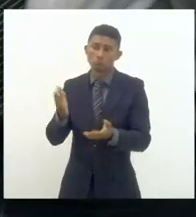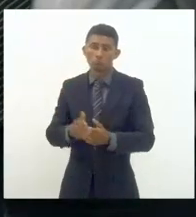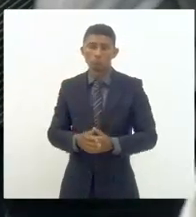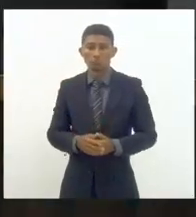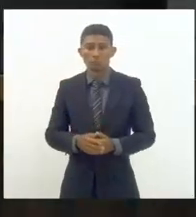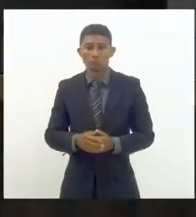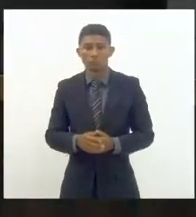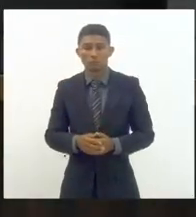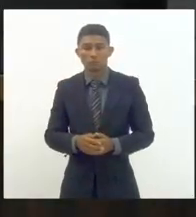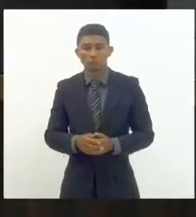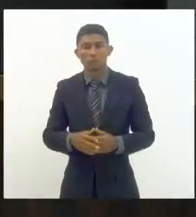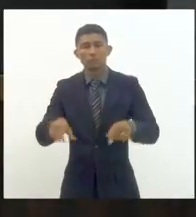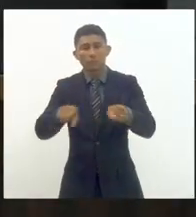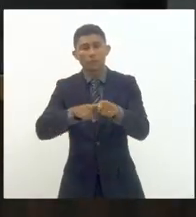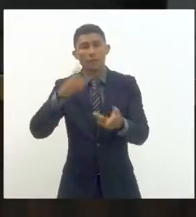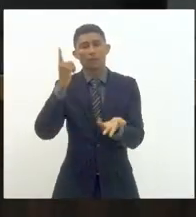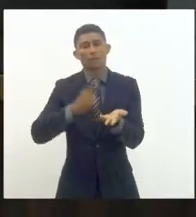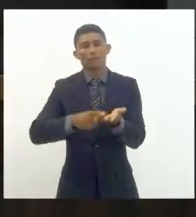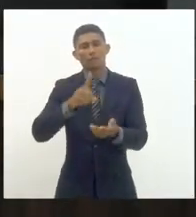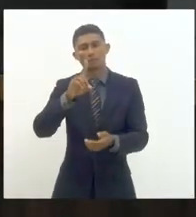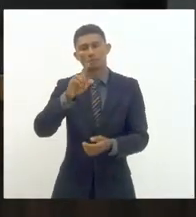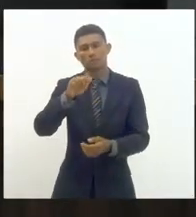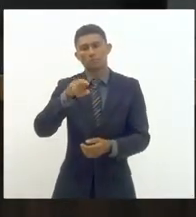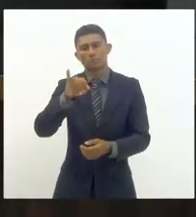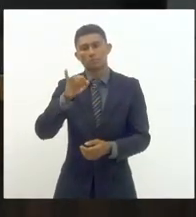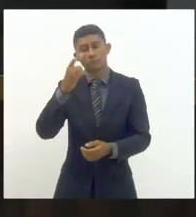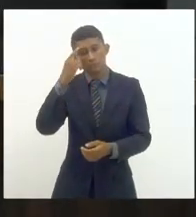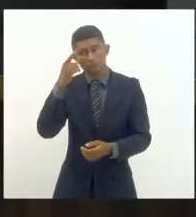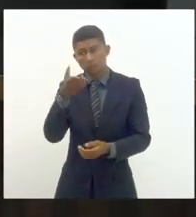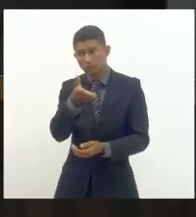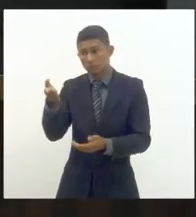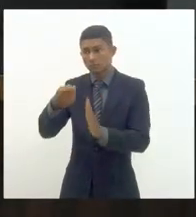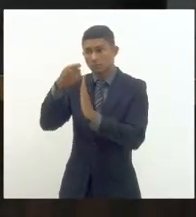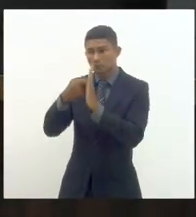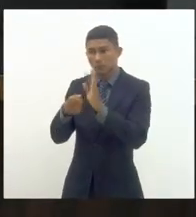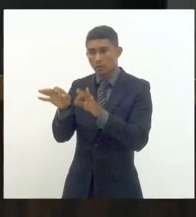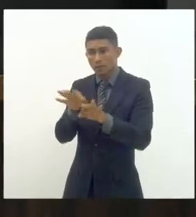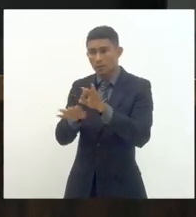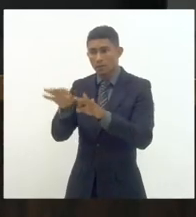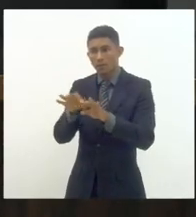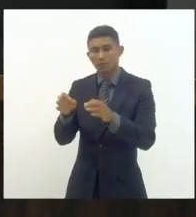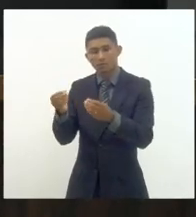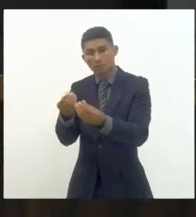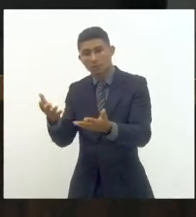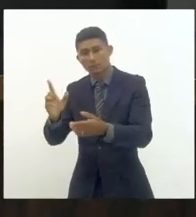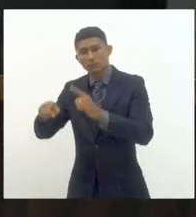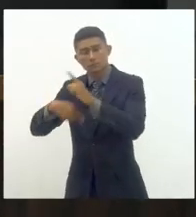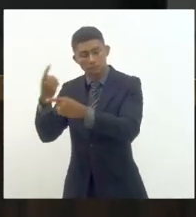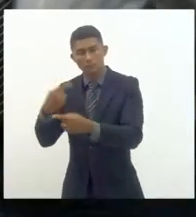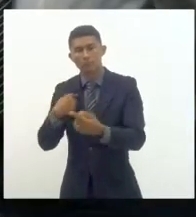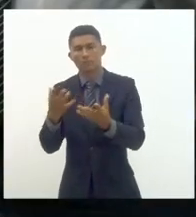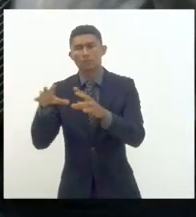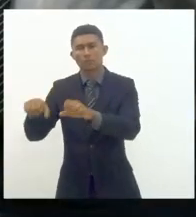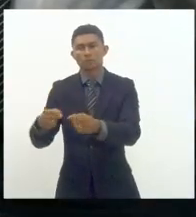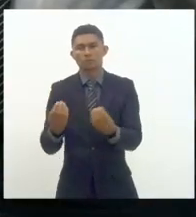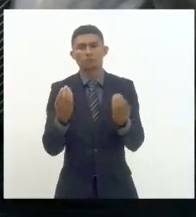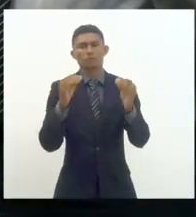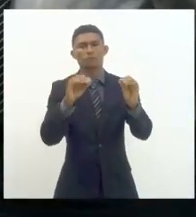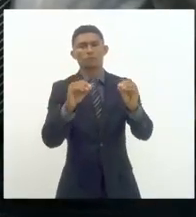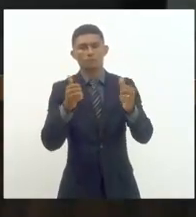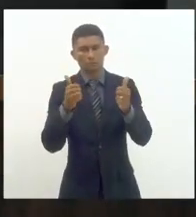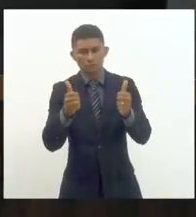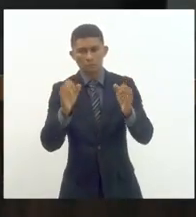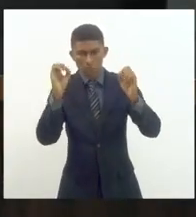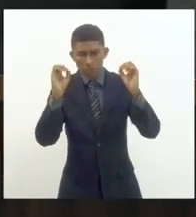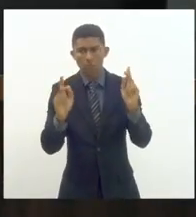Fica mesmo o compromisso que eu fiz com a Dani aqui. Prepara o texto, dá para o Luiz e para a Dani e aí eu publico. É o parecer, okay? Simples, é a mudança... Mas